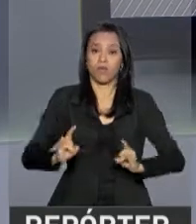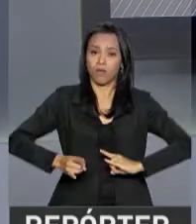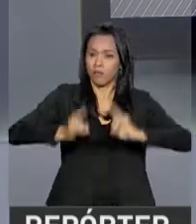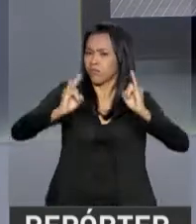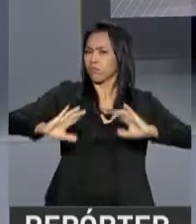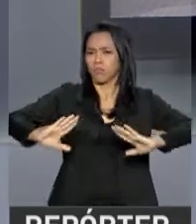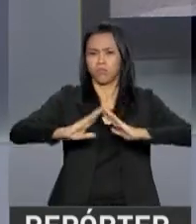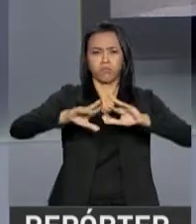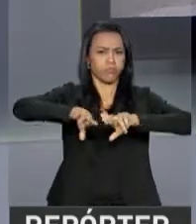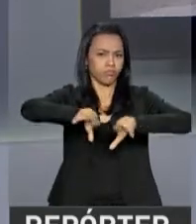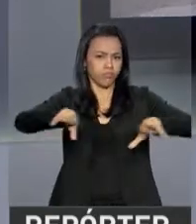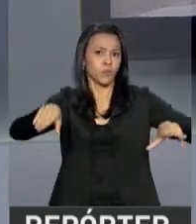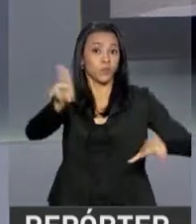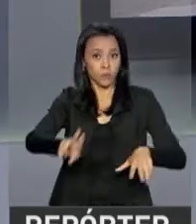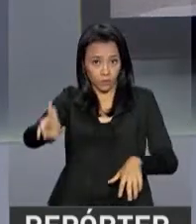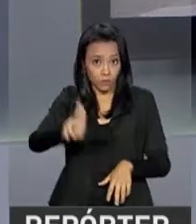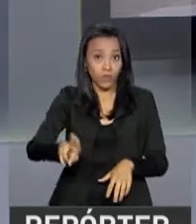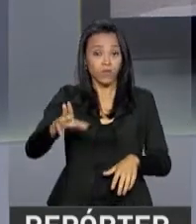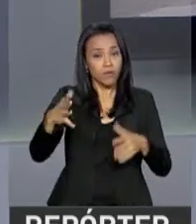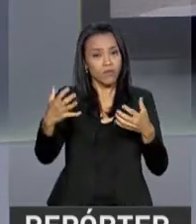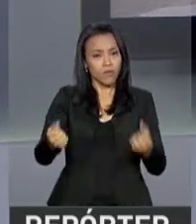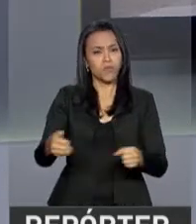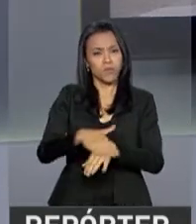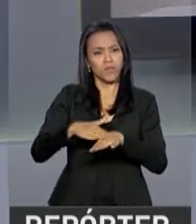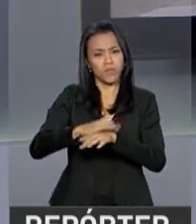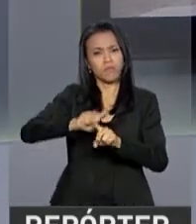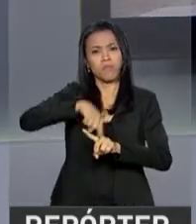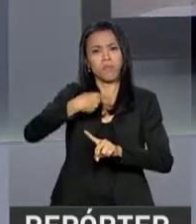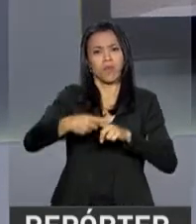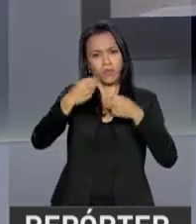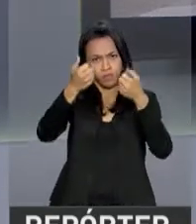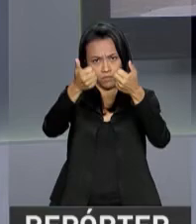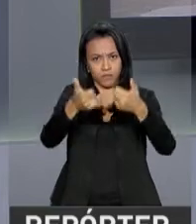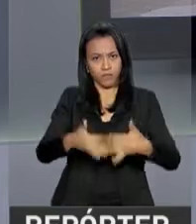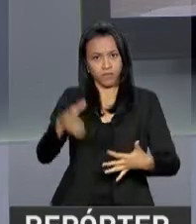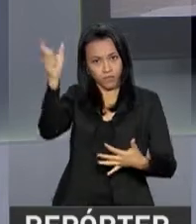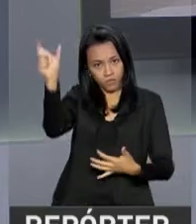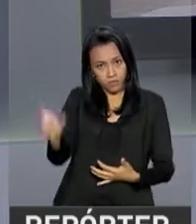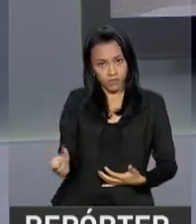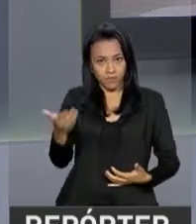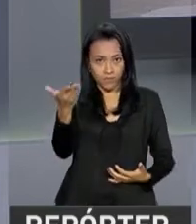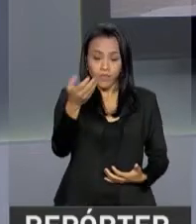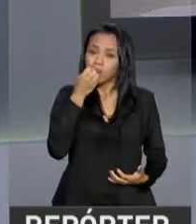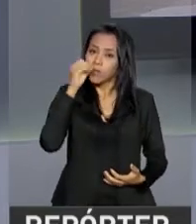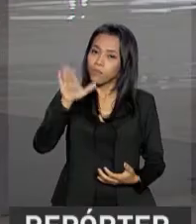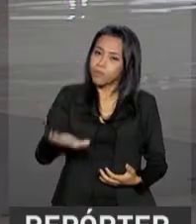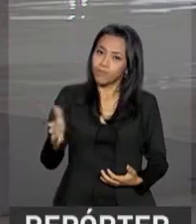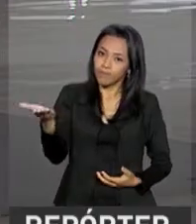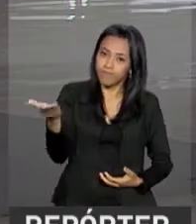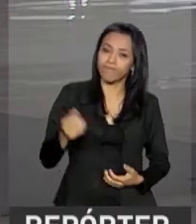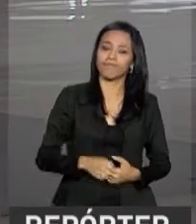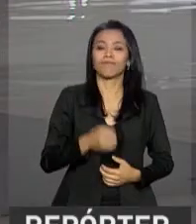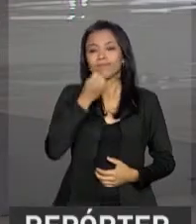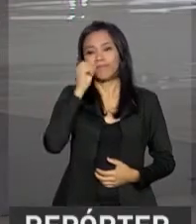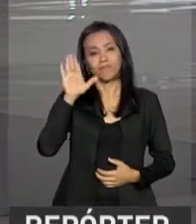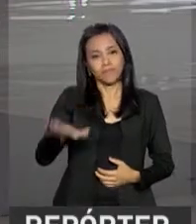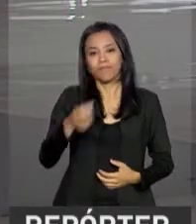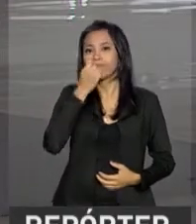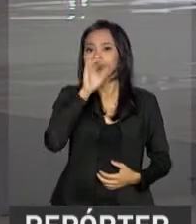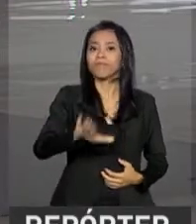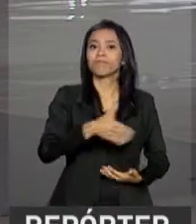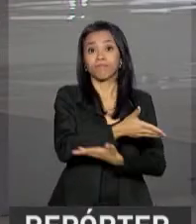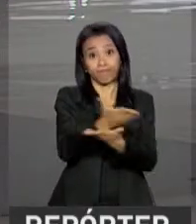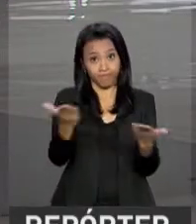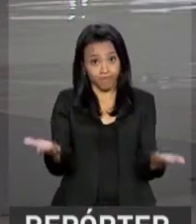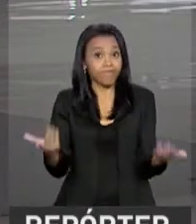agora conversar ao vivo com repórter ney pereira que tem outras informações olá nenhuma taxa para você boa tarde tá isso é boa